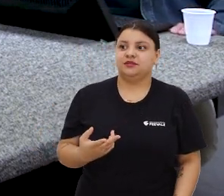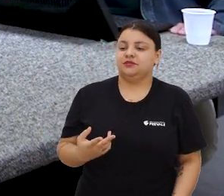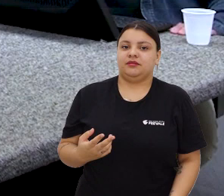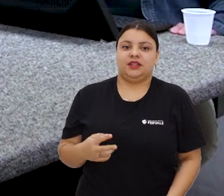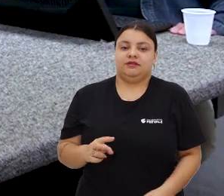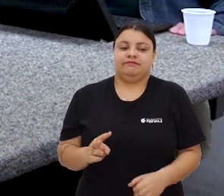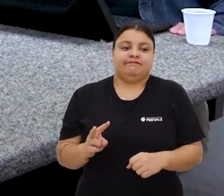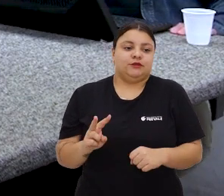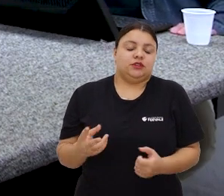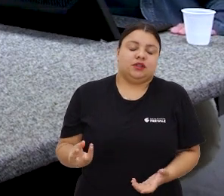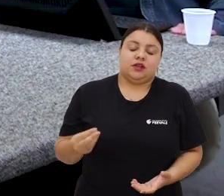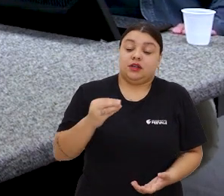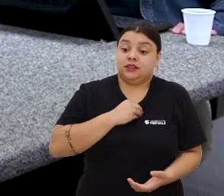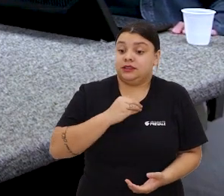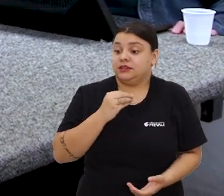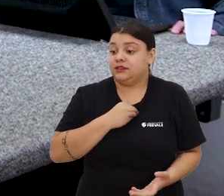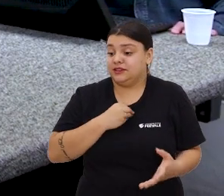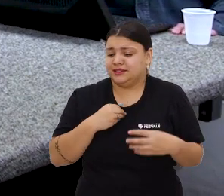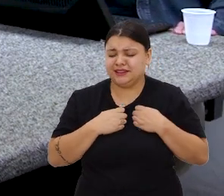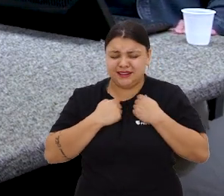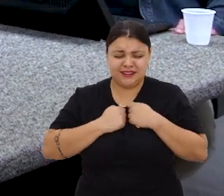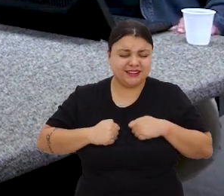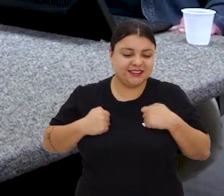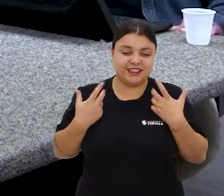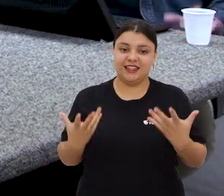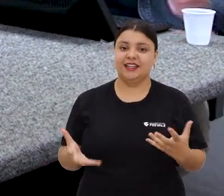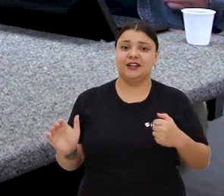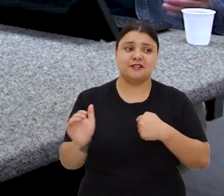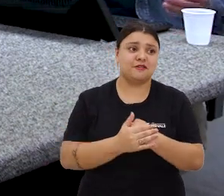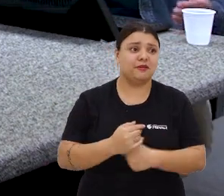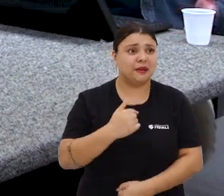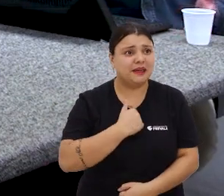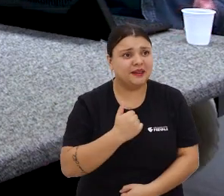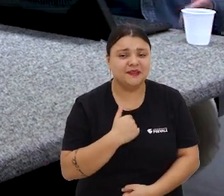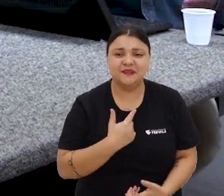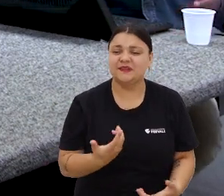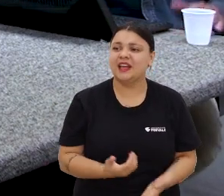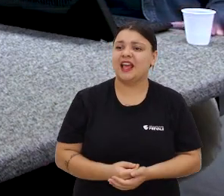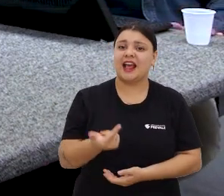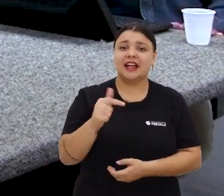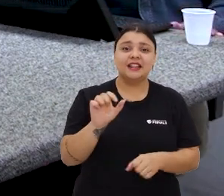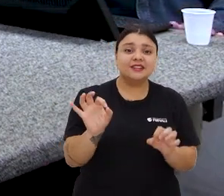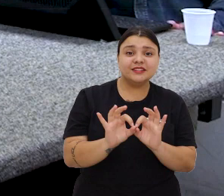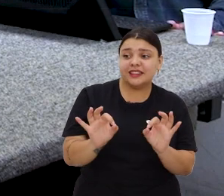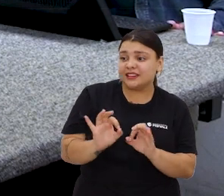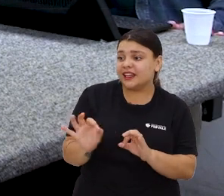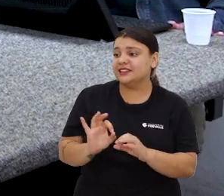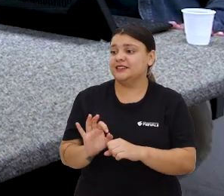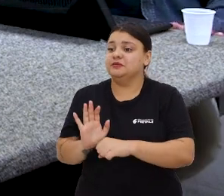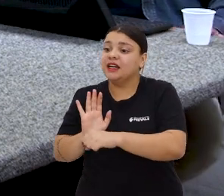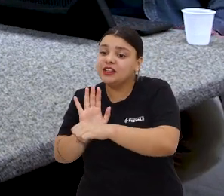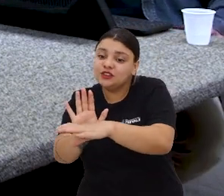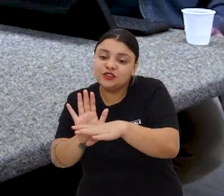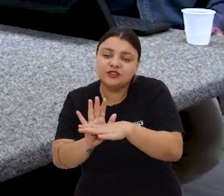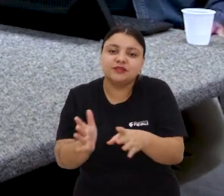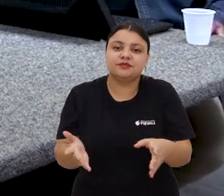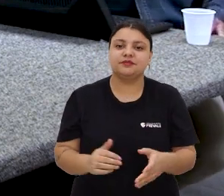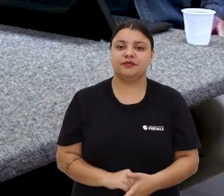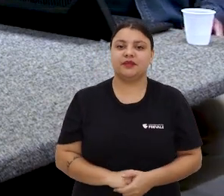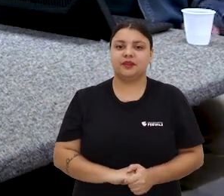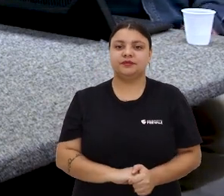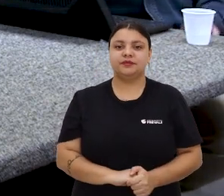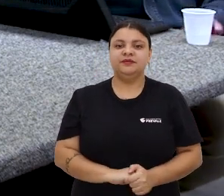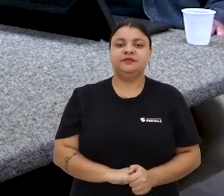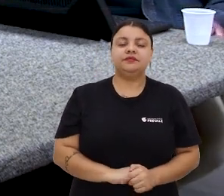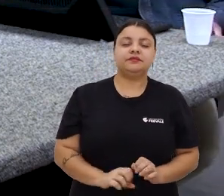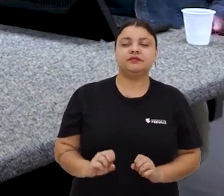que eu fiz certo ou não? Bastante. Isso é um dilema constante. Porque quando tem alguém para dividir, principalmente quando a gente nega alguma coisa, né? Sim, o